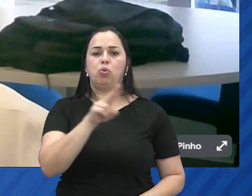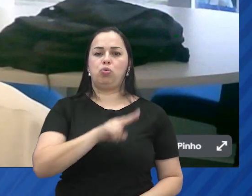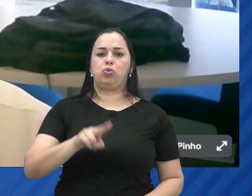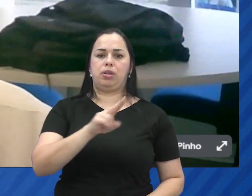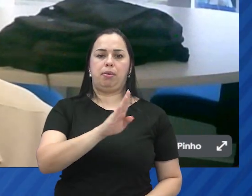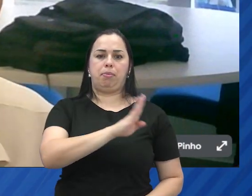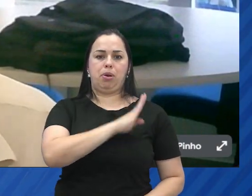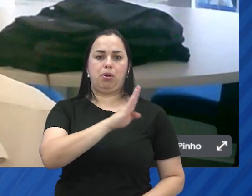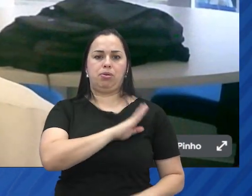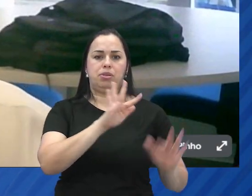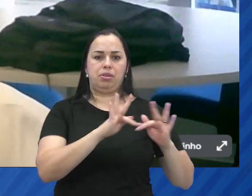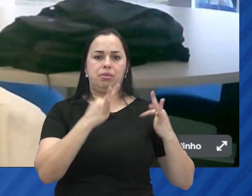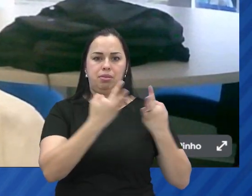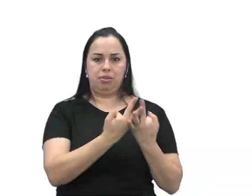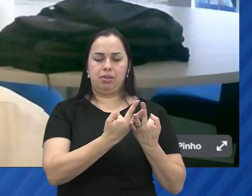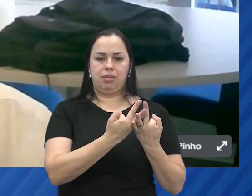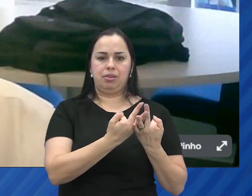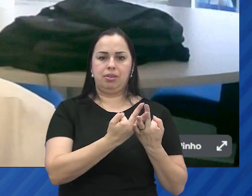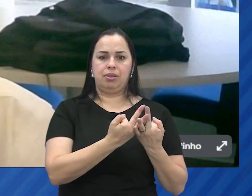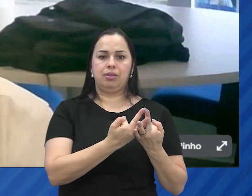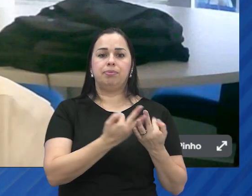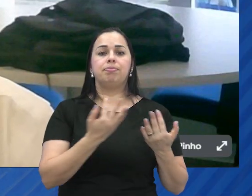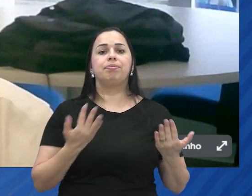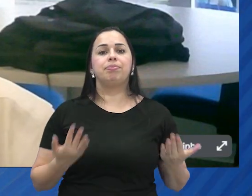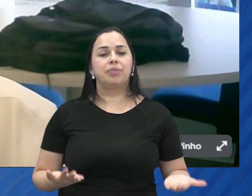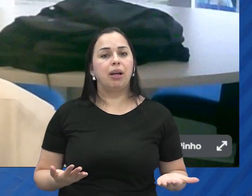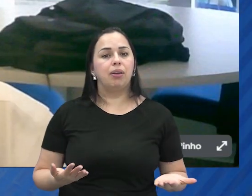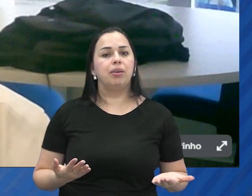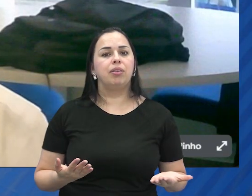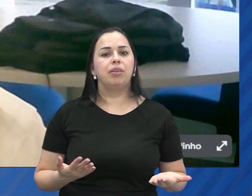ela é maior do que a dos não beneficiários. Então, isso aí